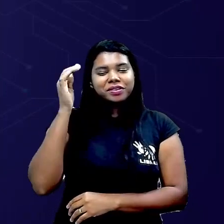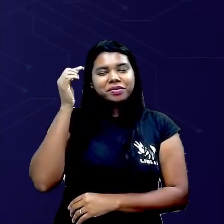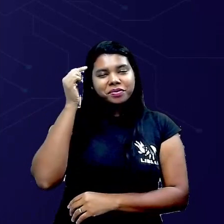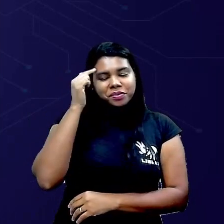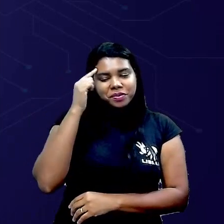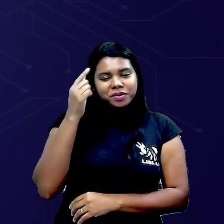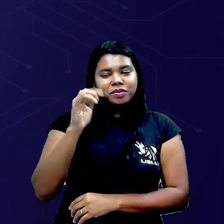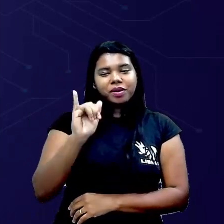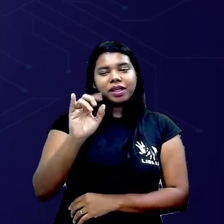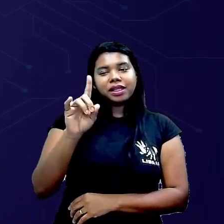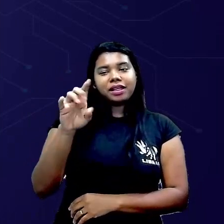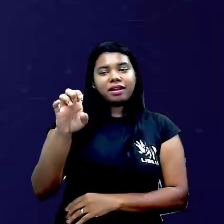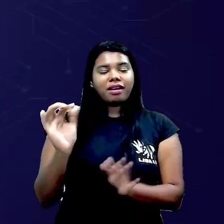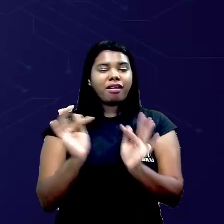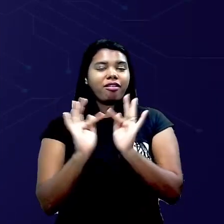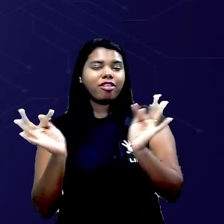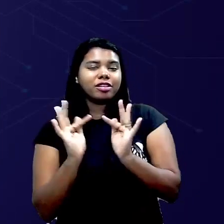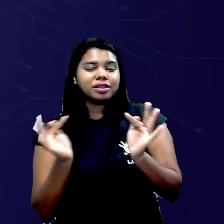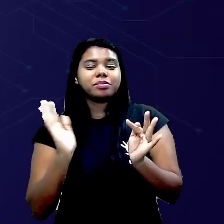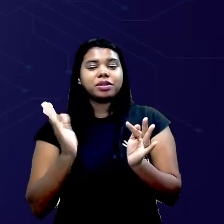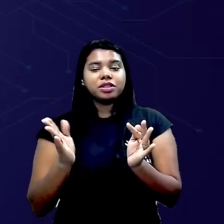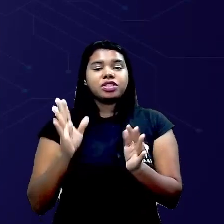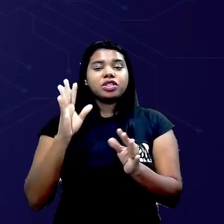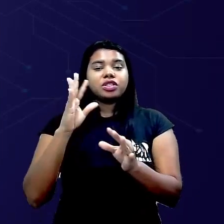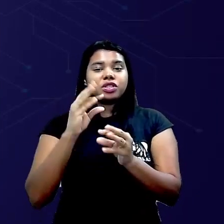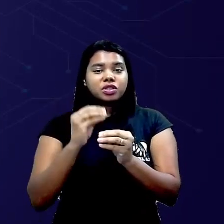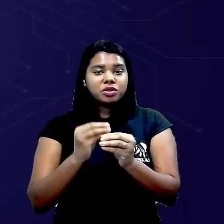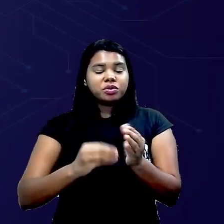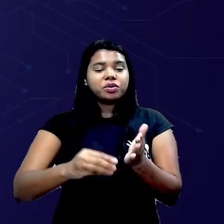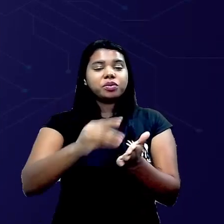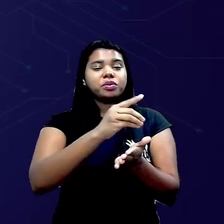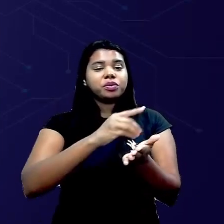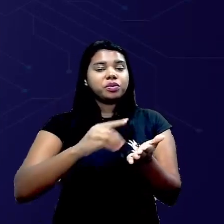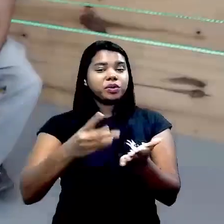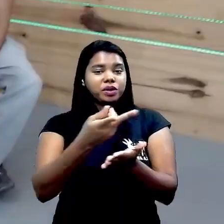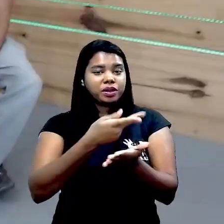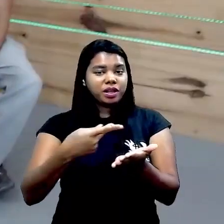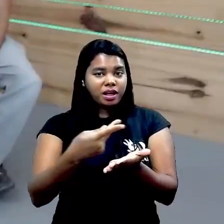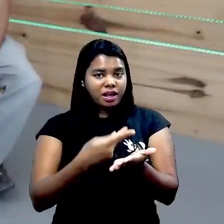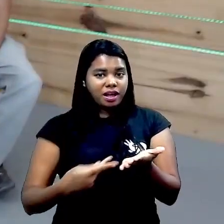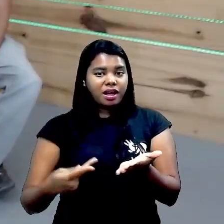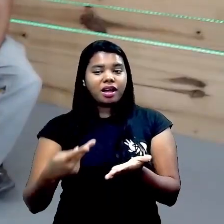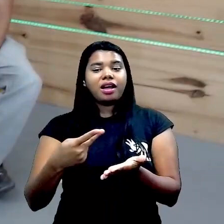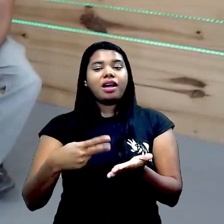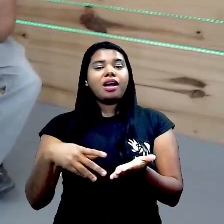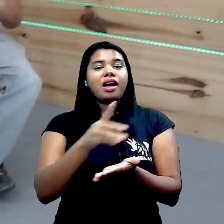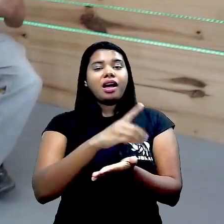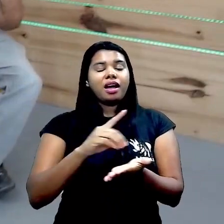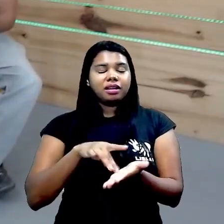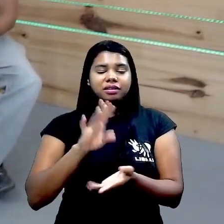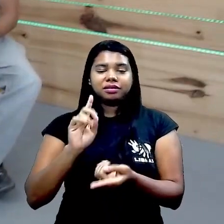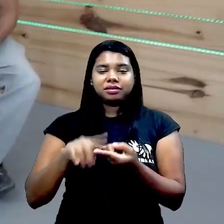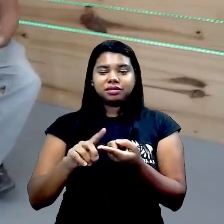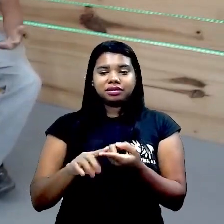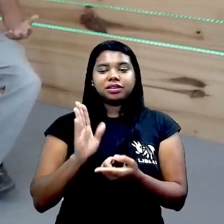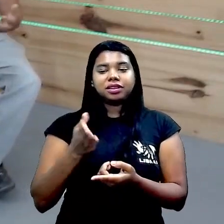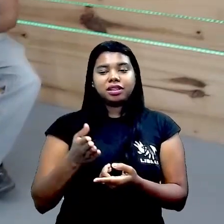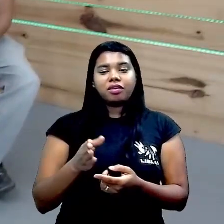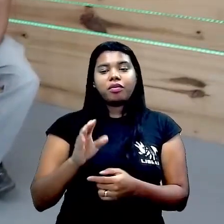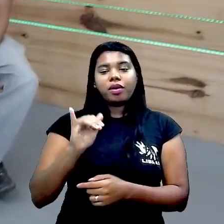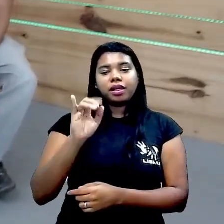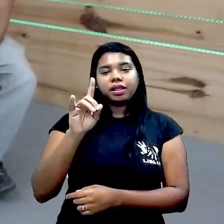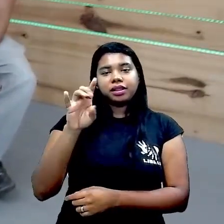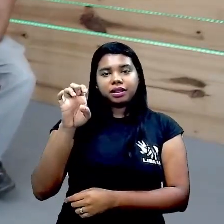né? Porque a gente já está incluindo a parte gráfica, que é algo muito pesado. Inclusive, a engine ela precisa de uma IDE externa, né, para